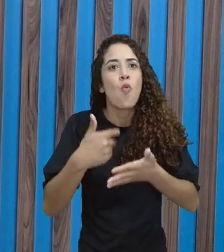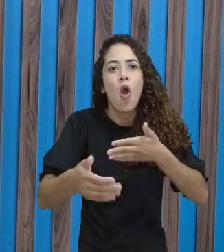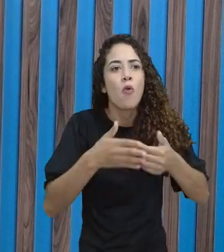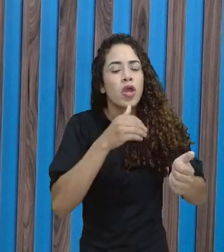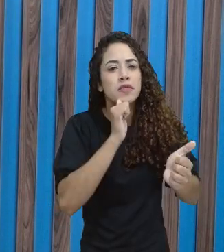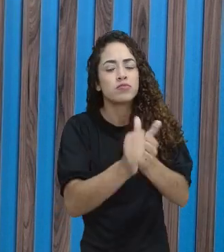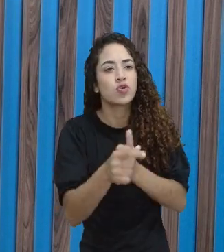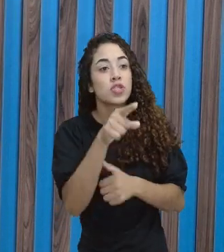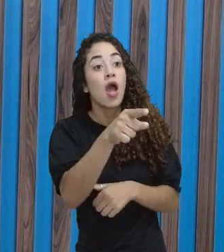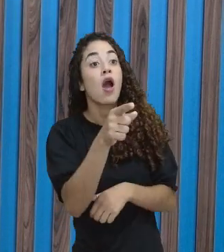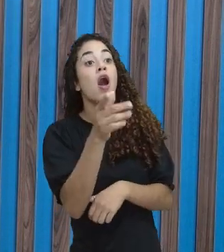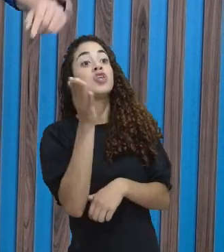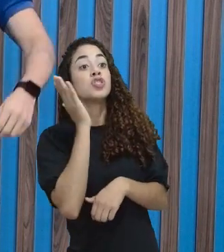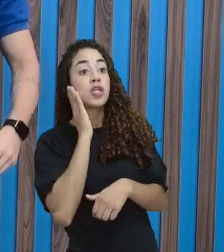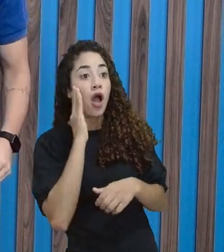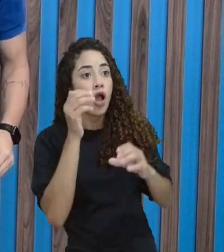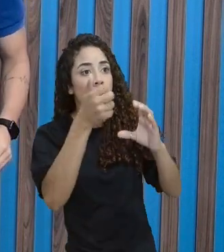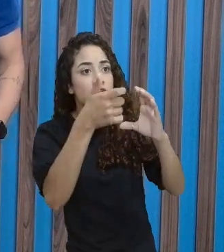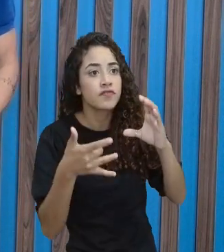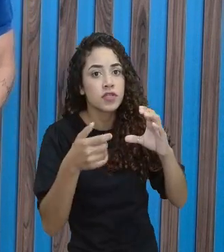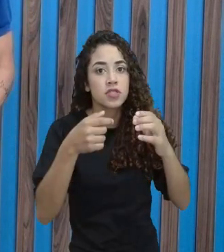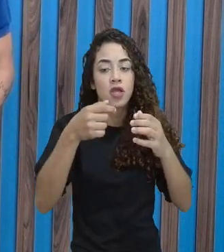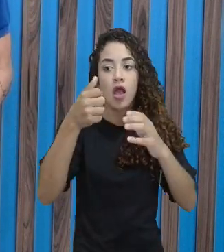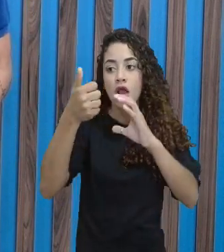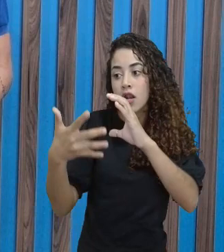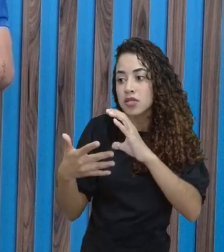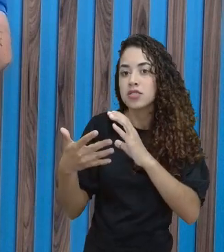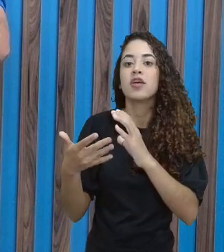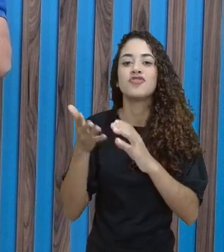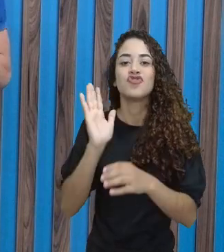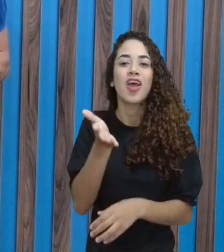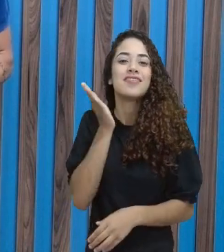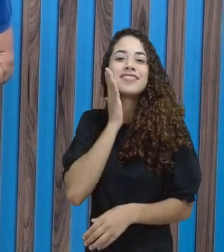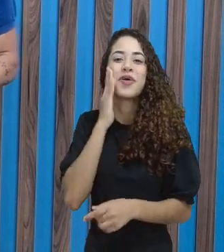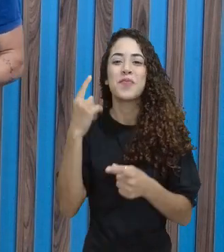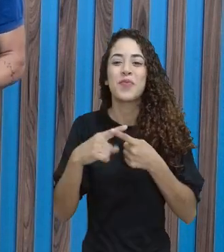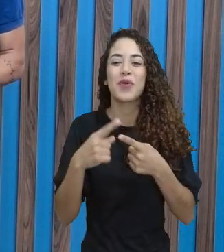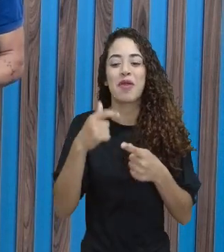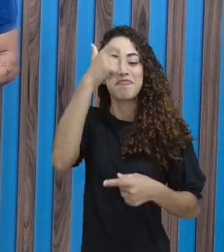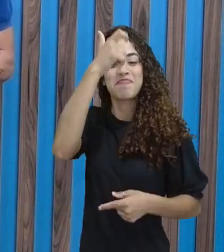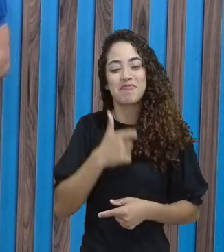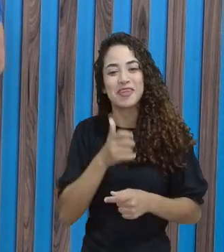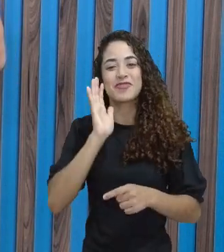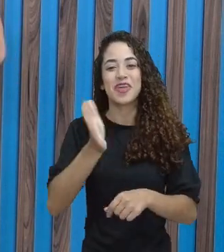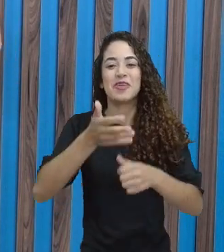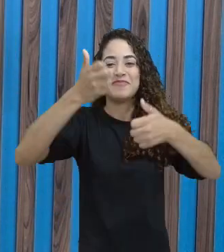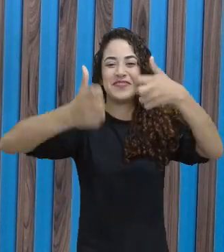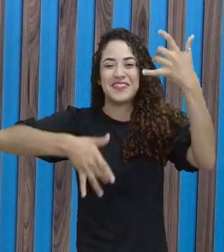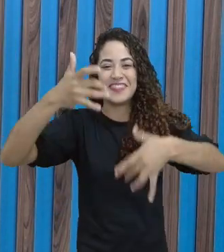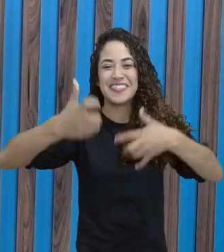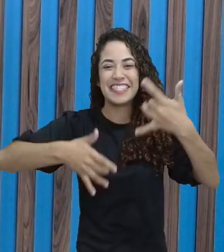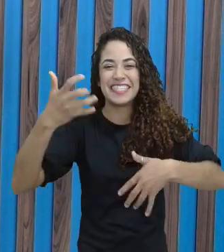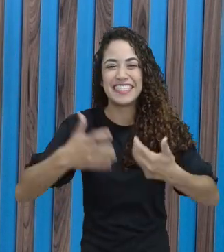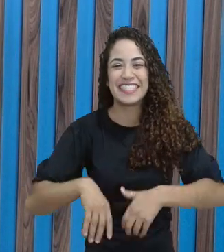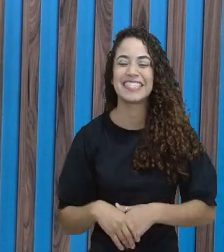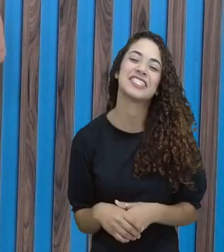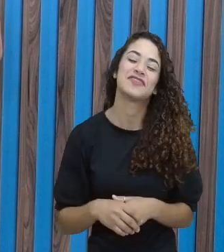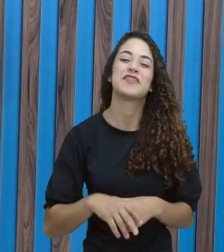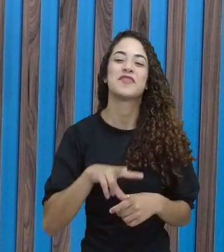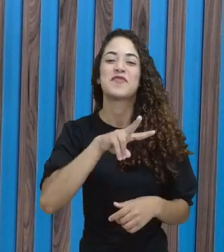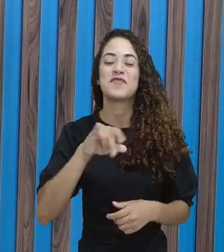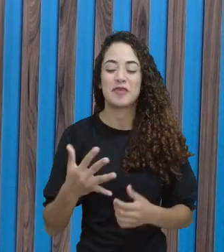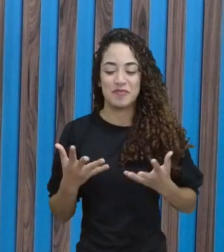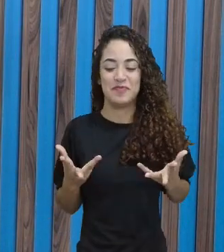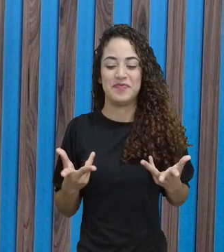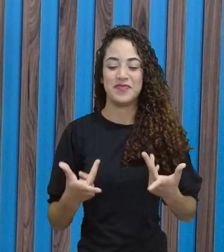ó, esse esporte aqui é classificado assim, esse é desse jeito, porque o professor Heleno trouxe na aula e vocês vão sair daqui afiados